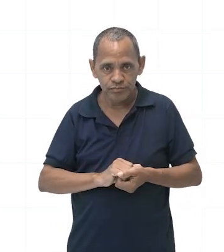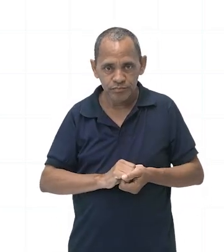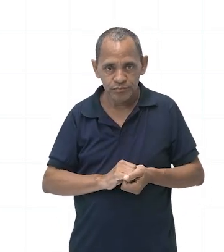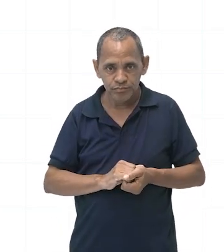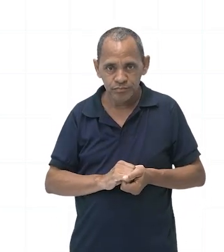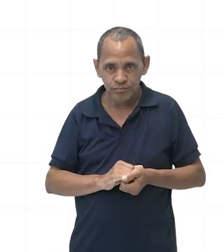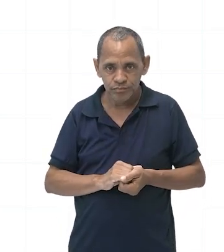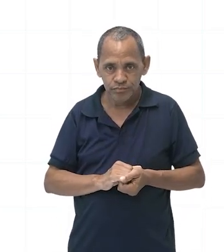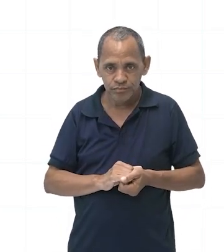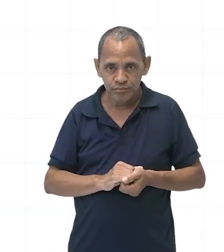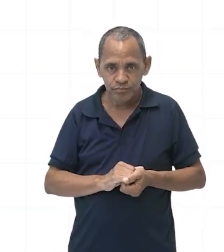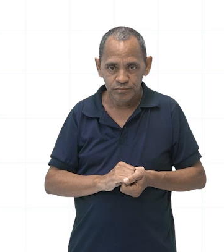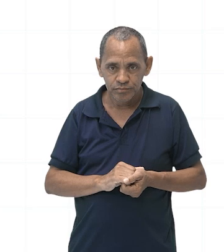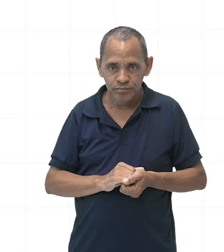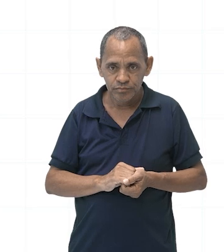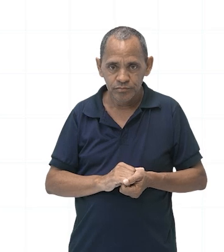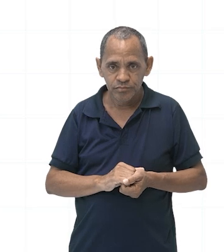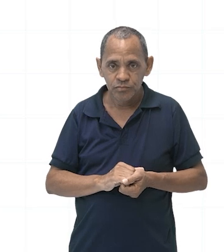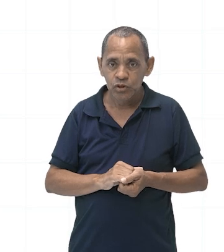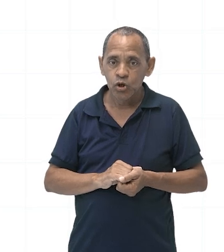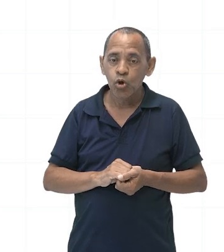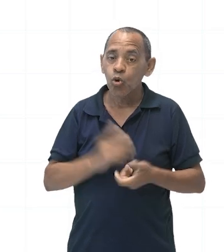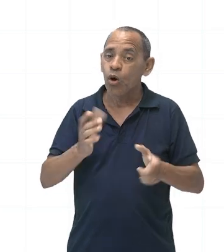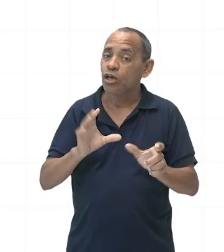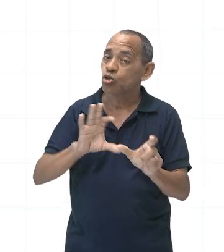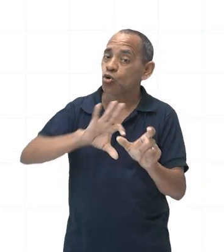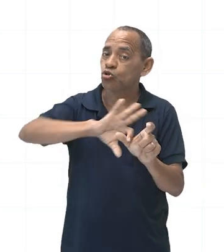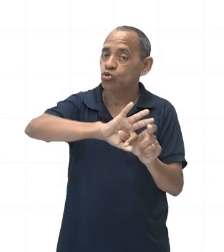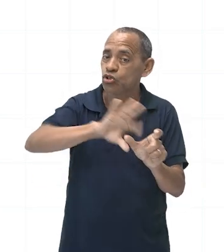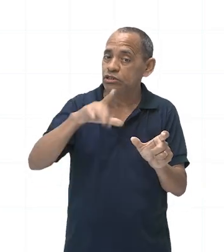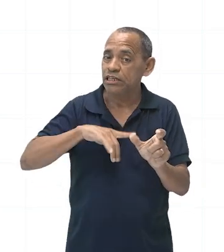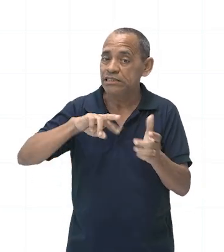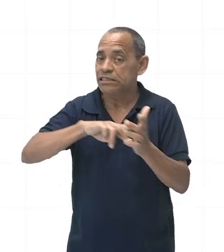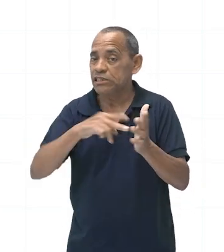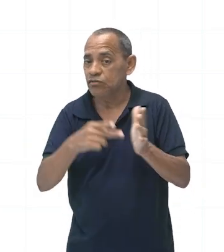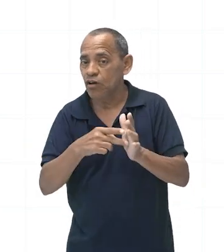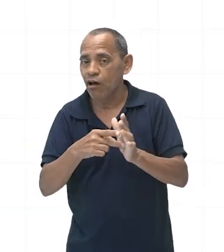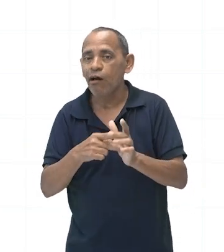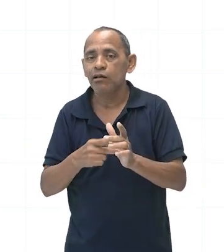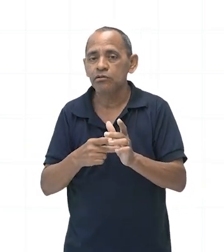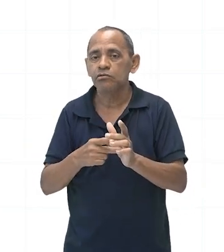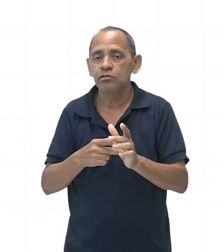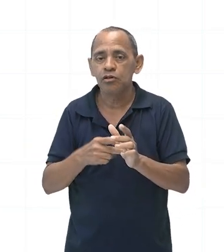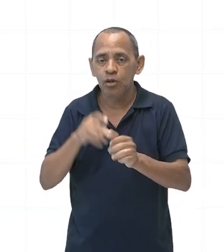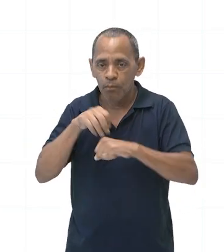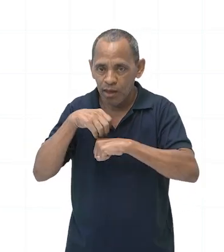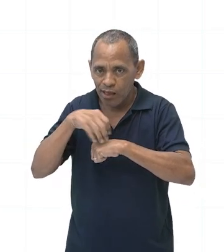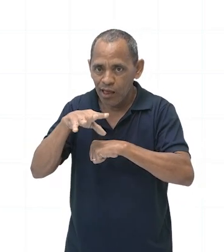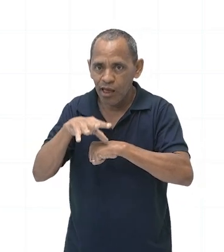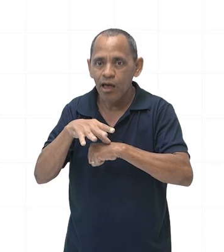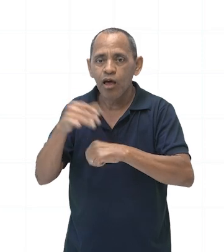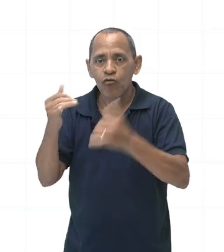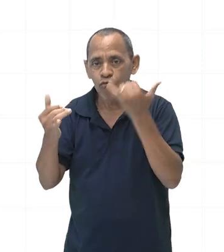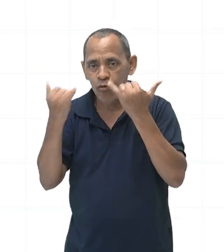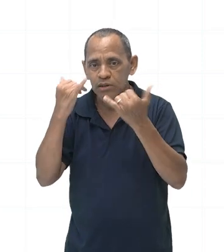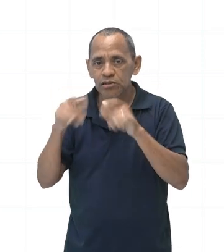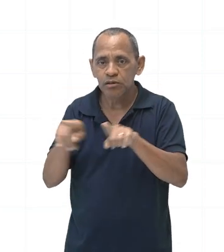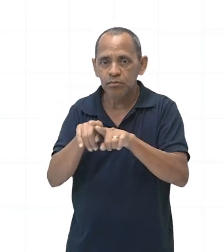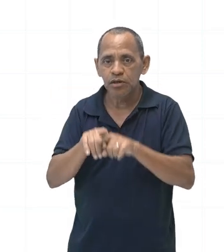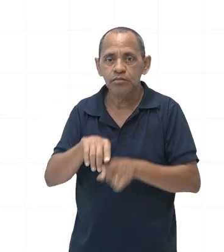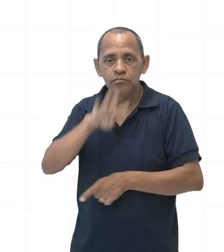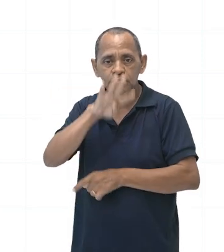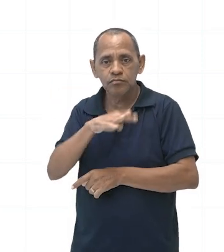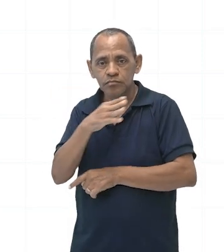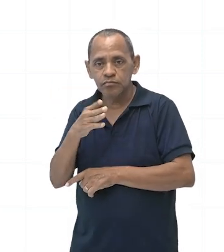Mas é importante a gente entender quais conjunções, de qual sentido que essas conjunções estão transmitindo. Continuando no nosso quadro, eu tenho